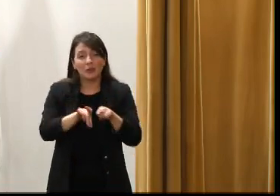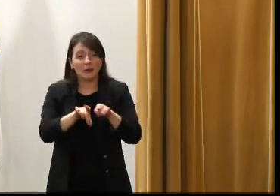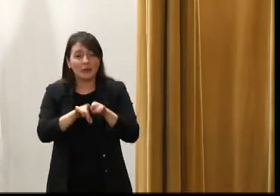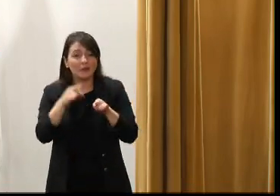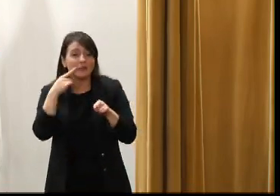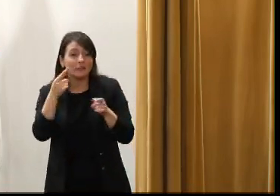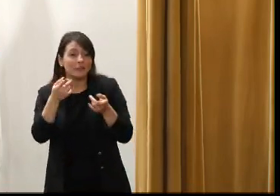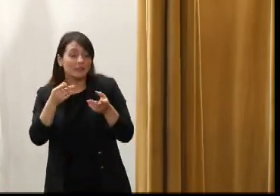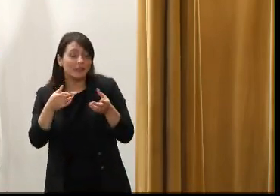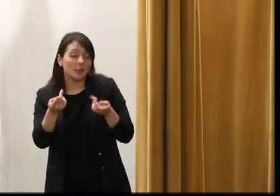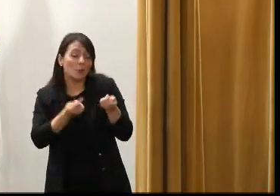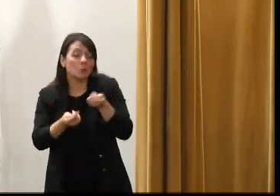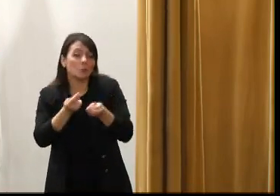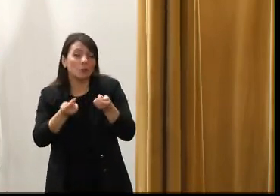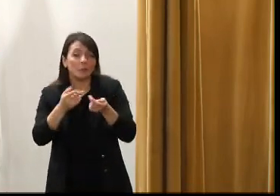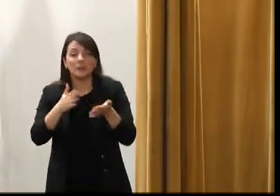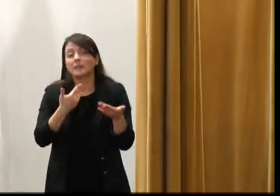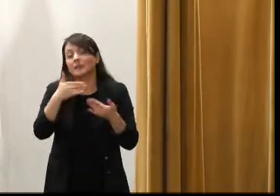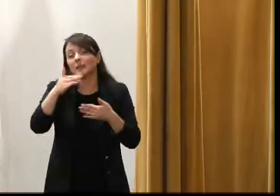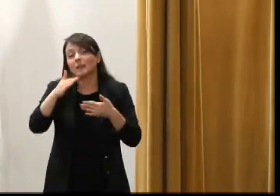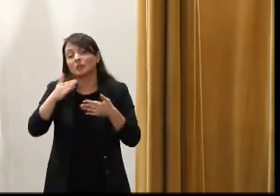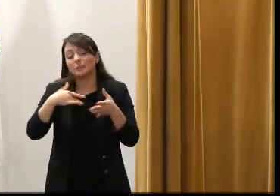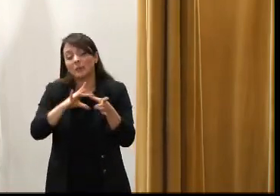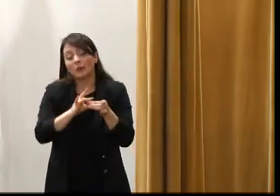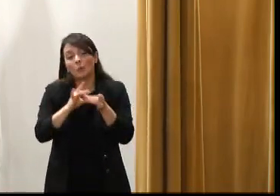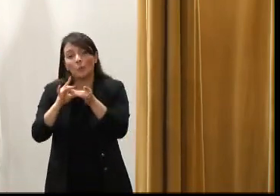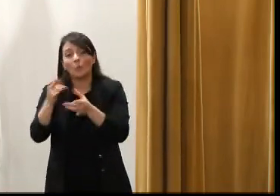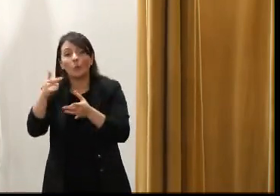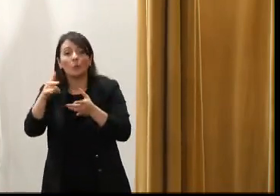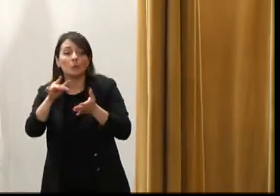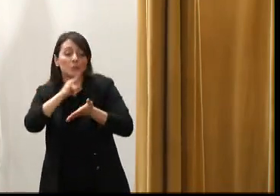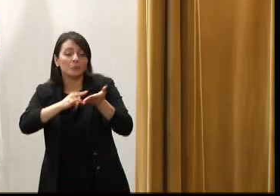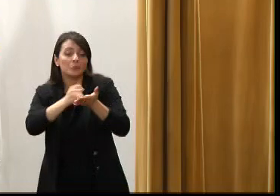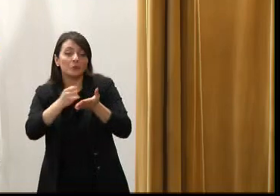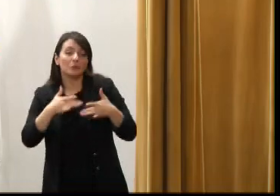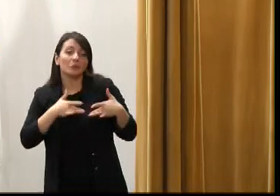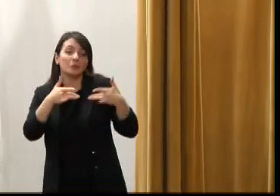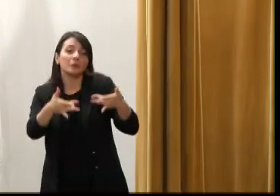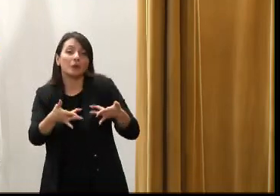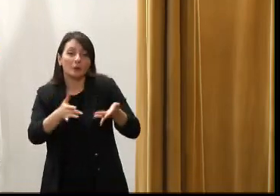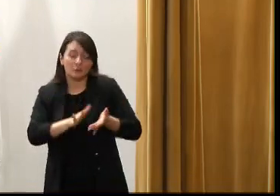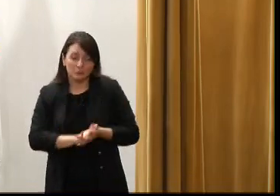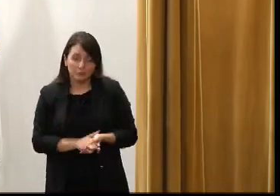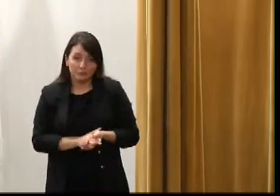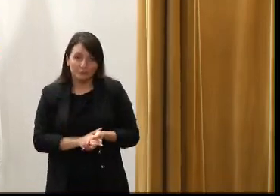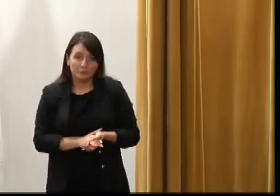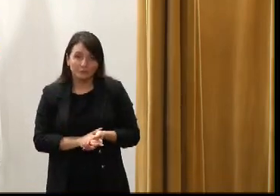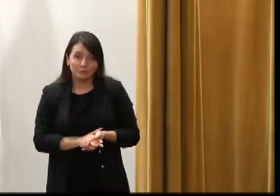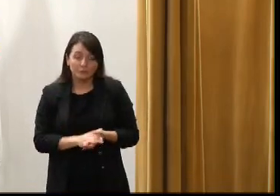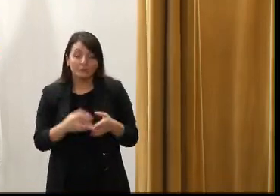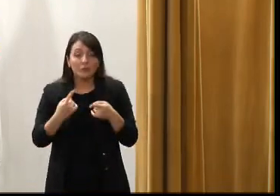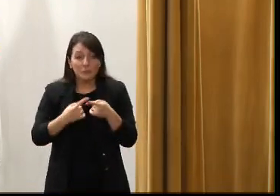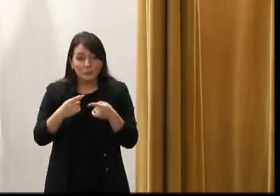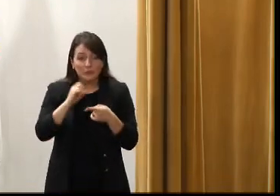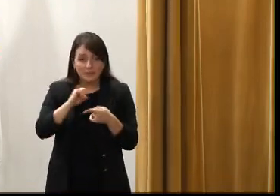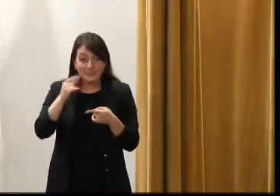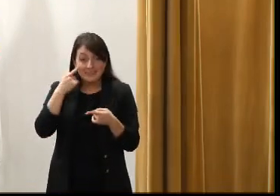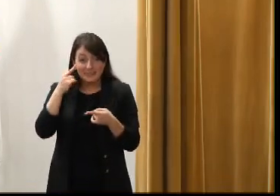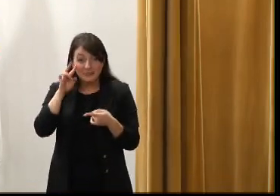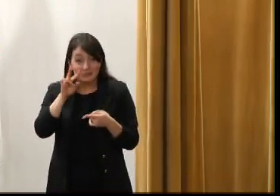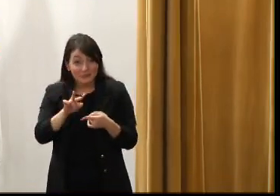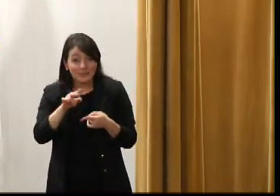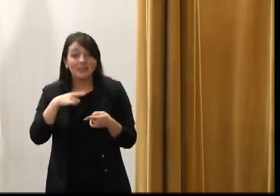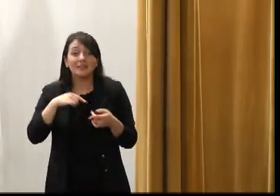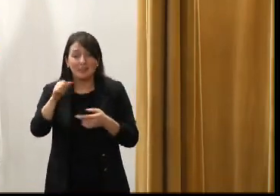deixar isso para um contexto de completa autorregulação e voluntariedade. Porque, se nós reconhecemos que vivemos,